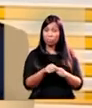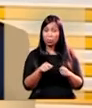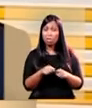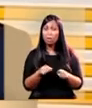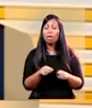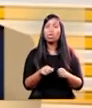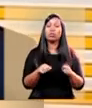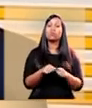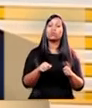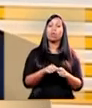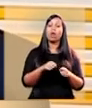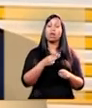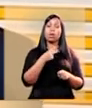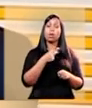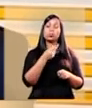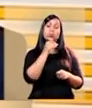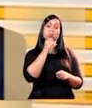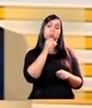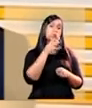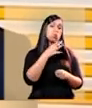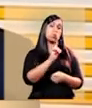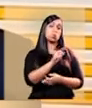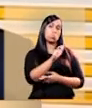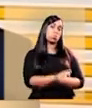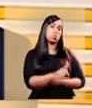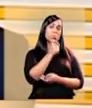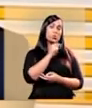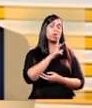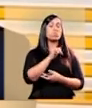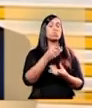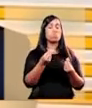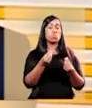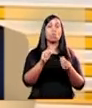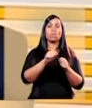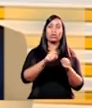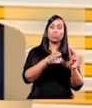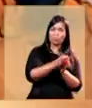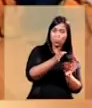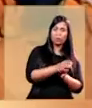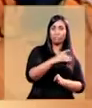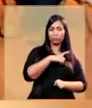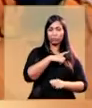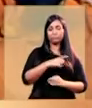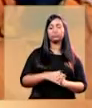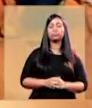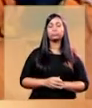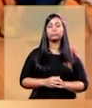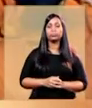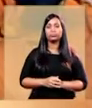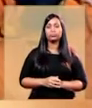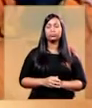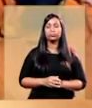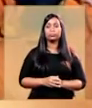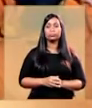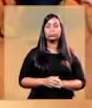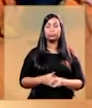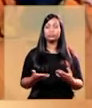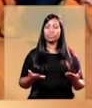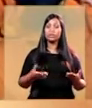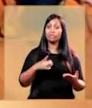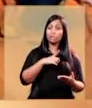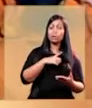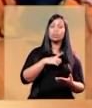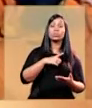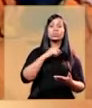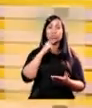feito com um anonimato, mas muito bem feito, muito bem elaborado. Orientado, né? Exatamente. Perfeito. A gente